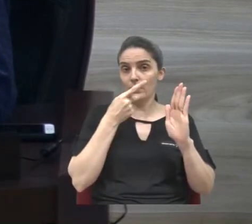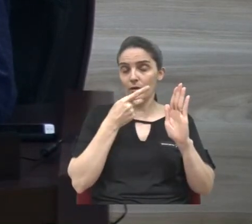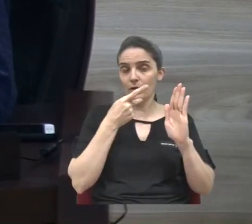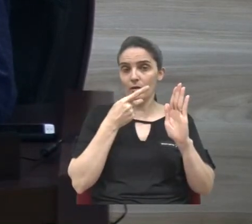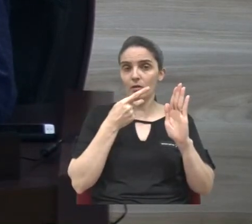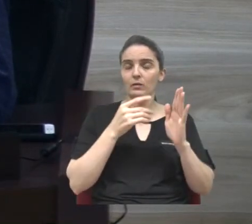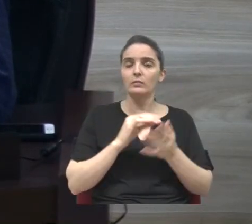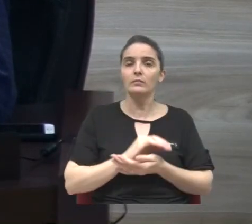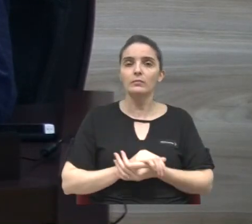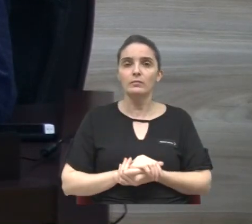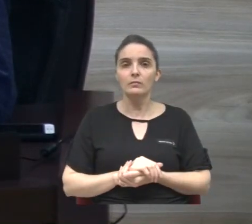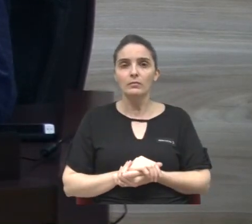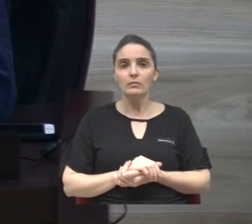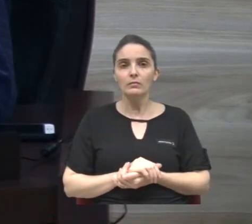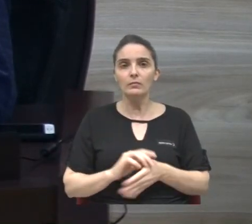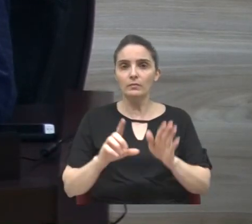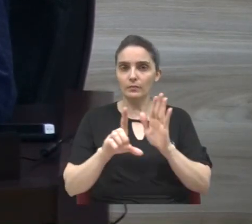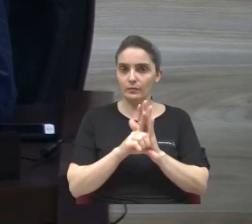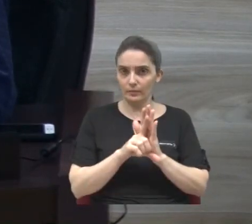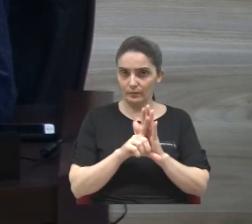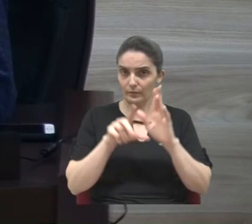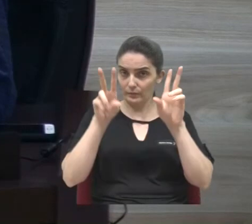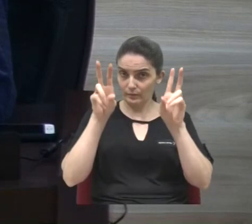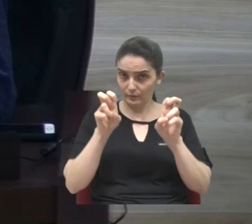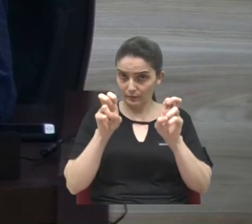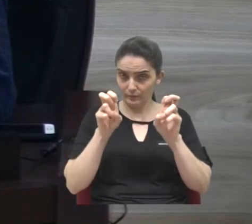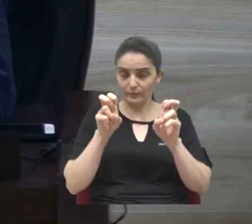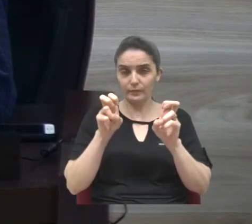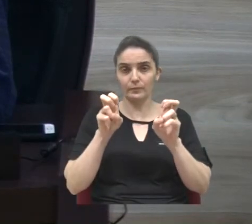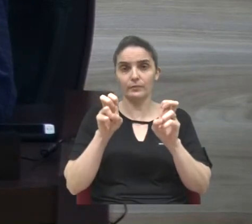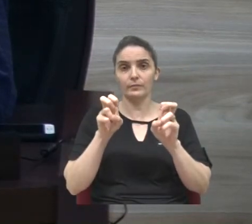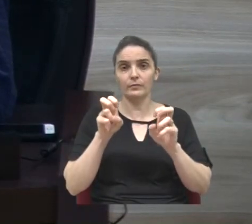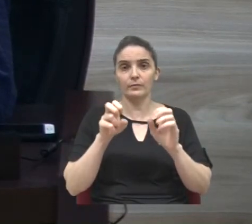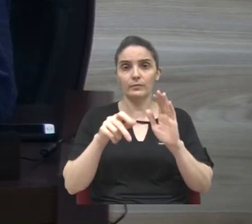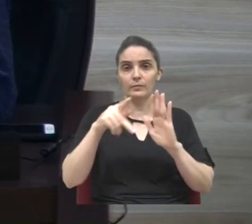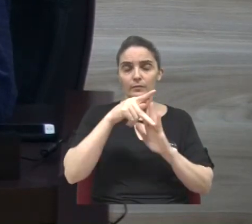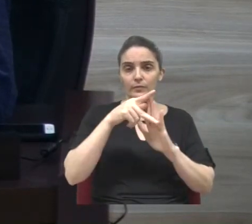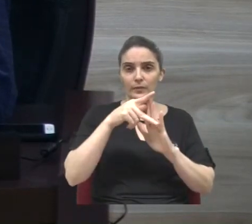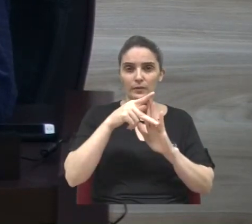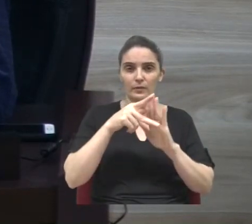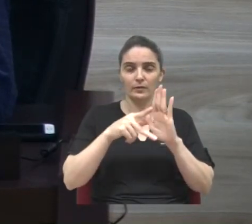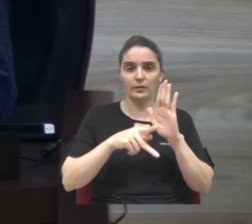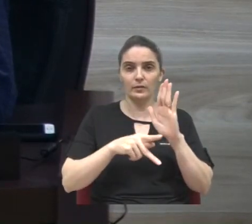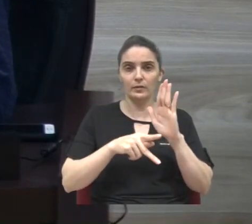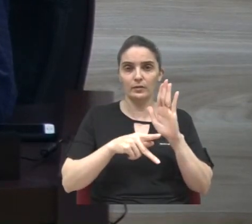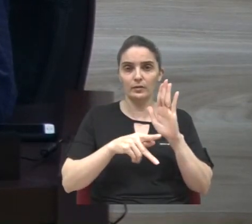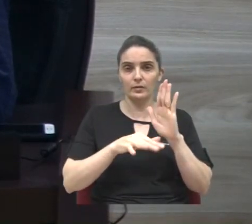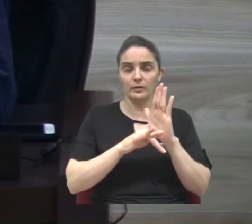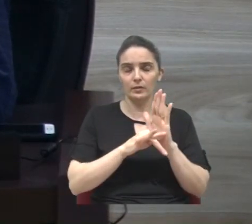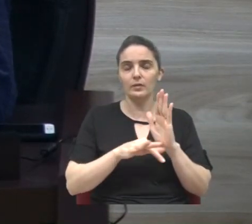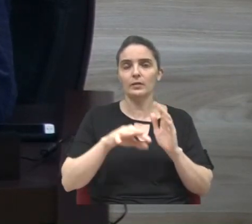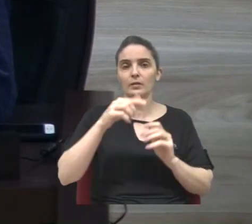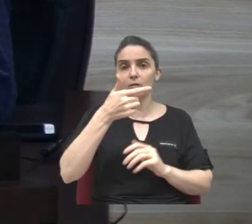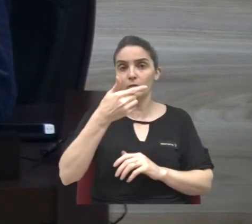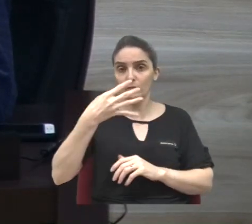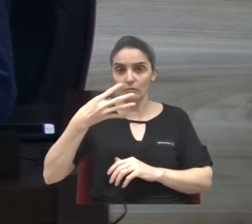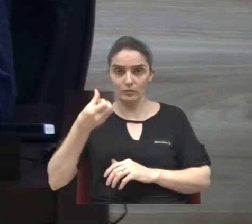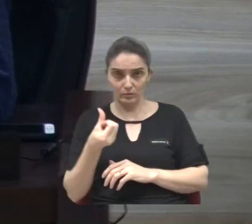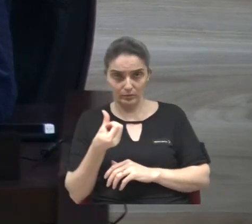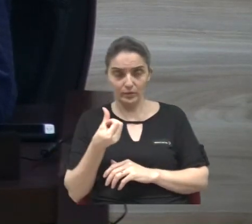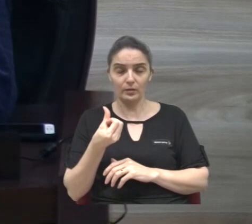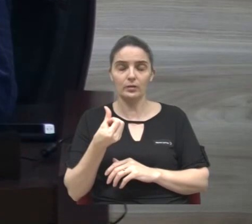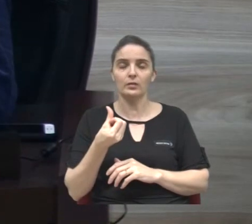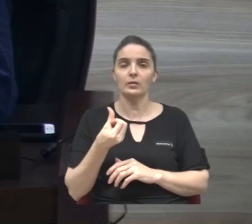A legislação sobre o assunto, portaria 246 do Instituto Nacional de Metrologia, Normatização e